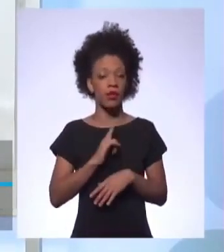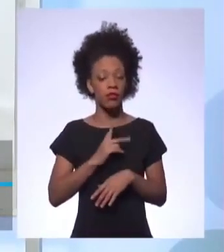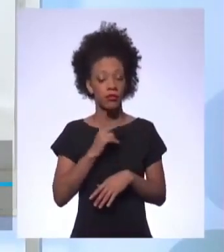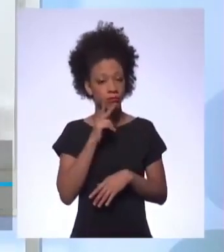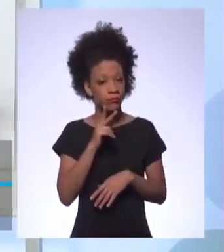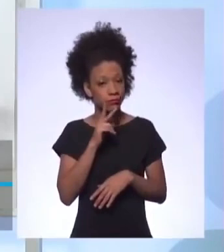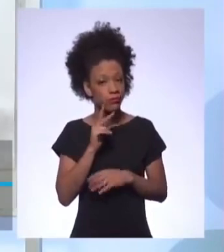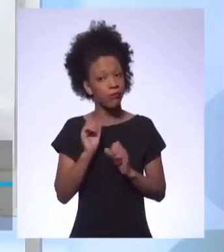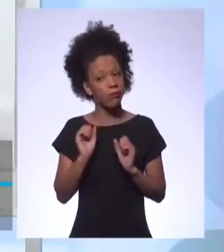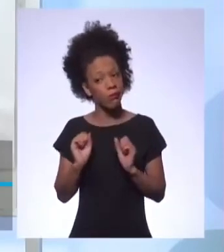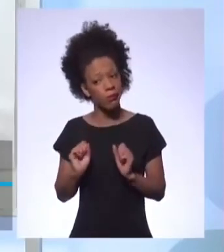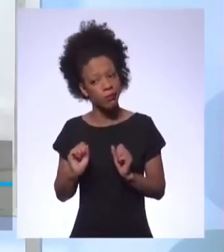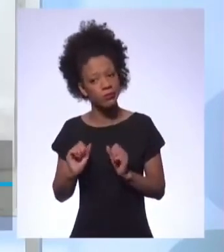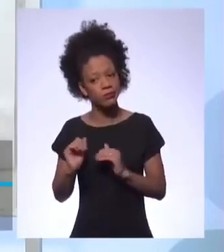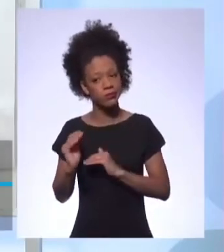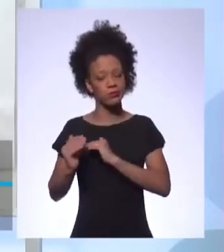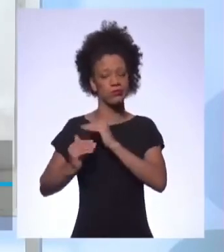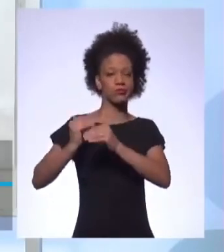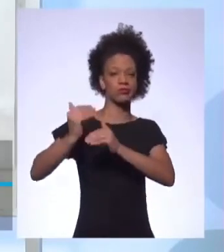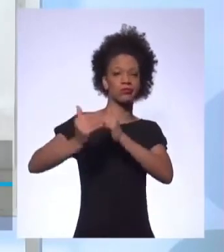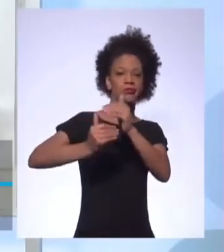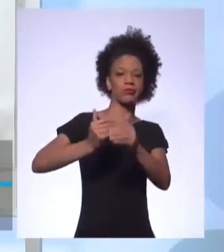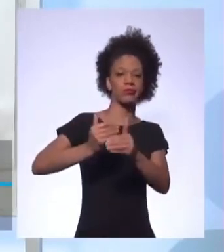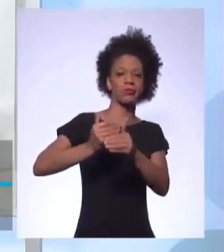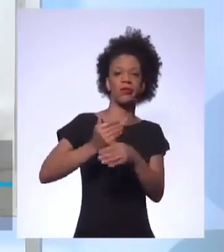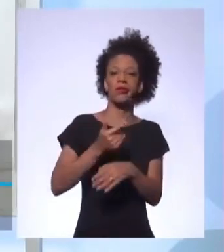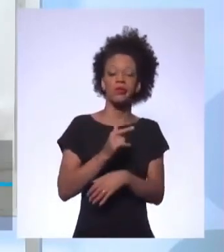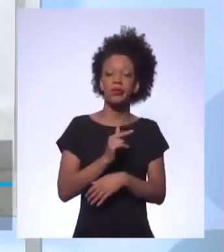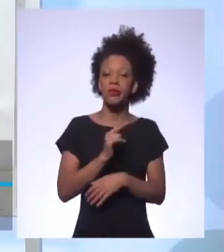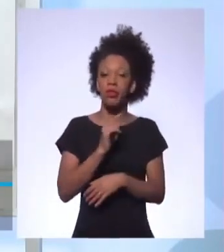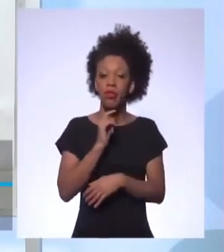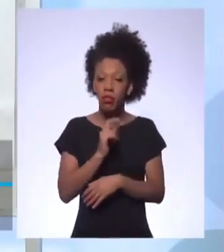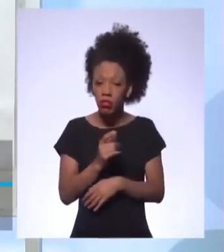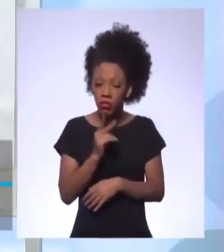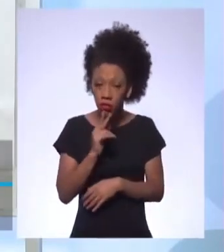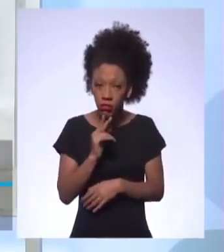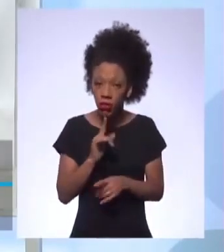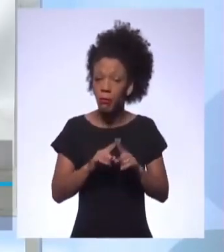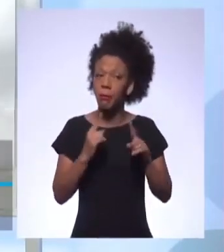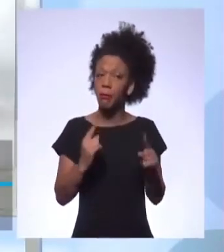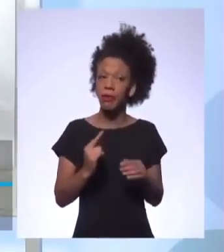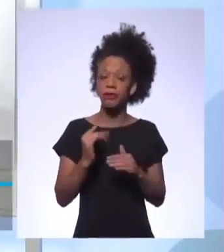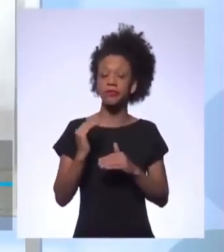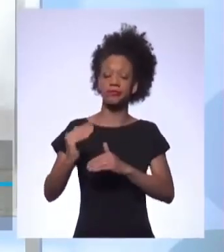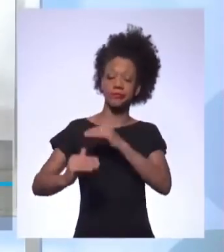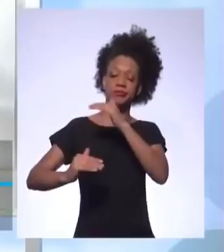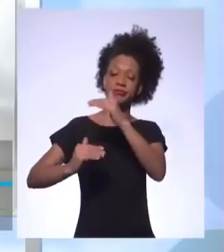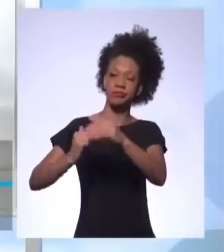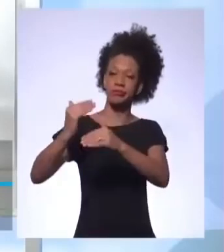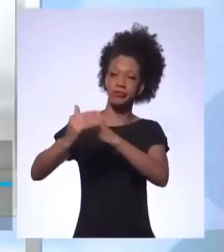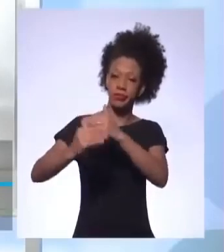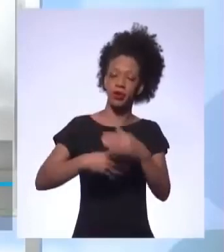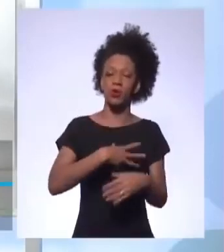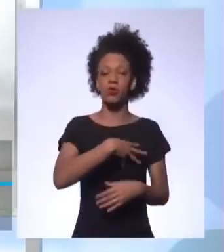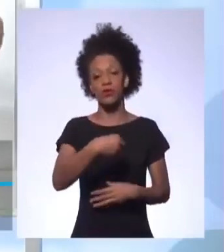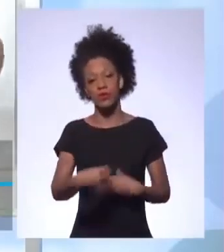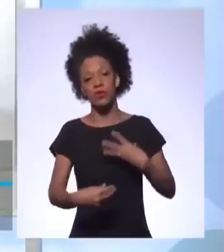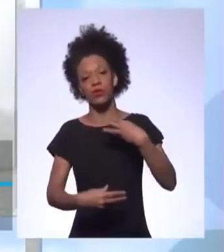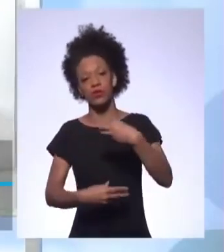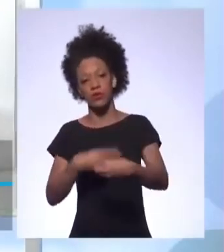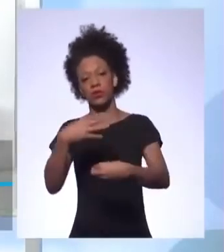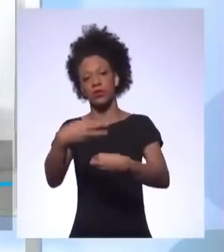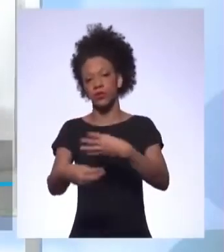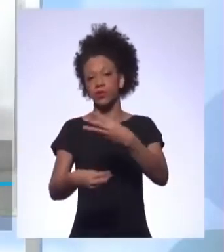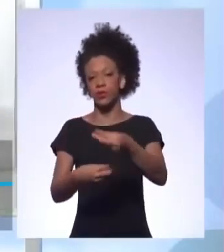pode ser que na geração do seu pai não tenha ninguém da família que fume, mas pode ser que os seus filhos dos seus pais tenham